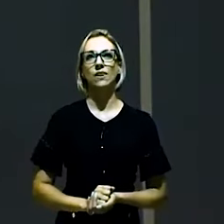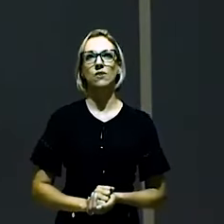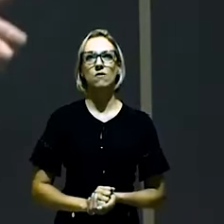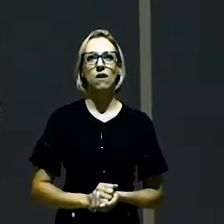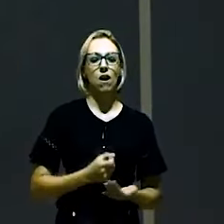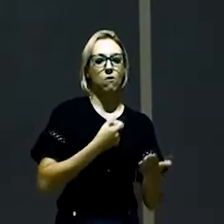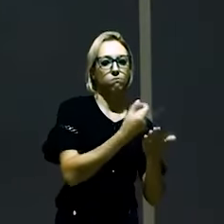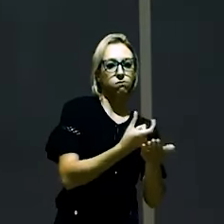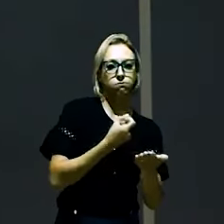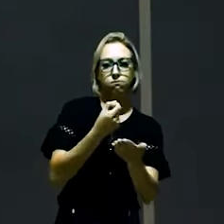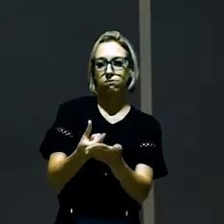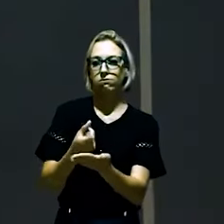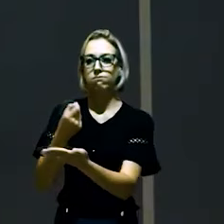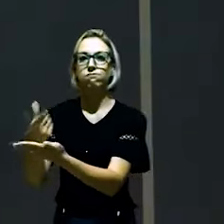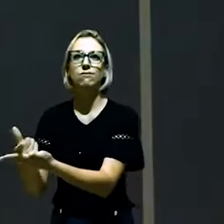comete excessos.